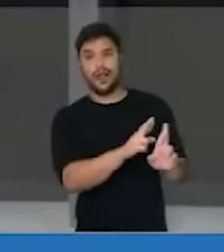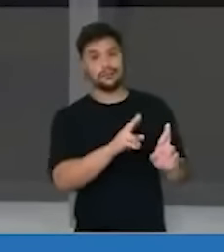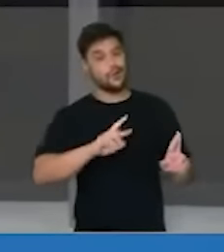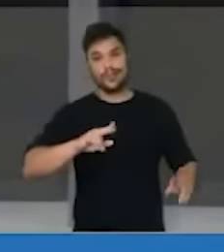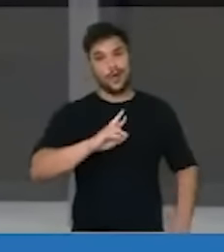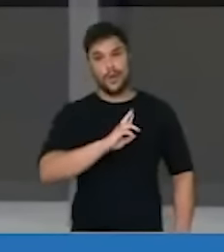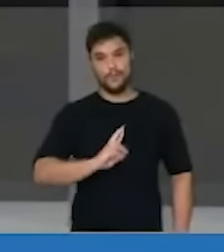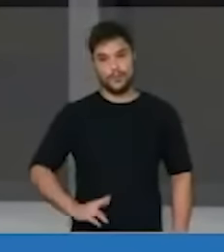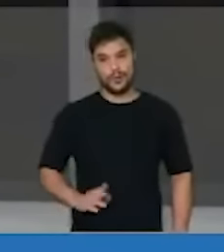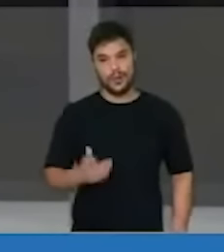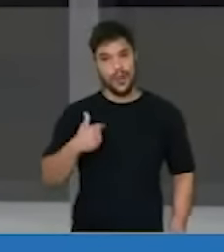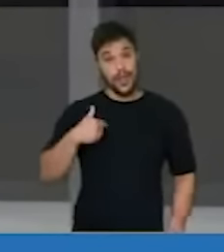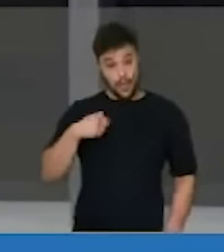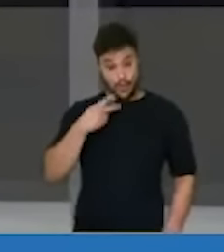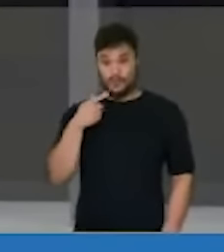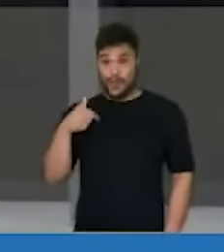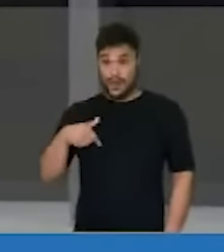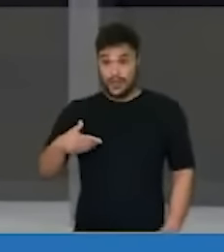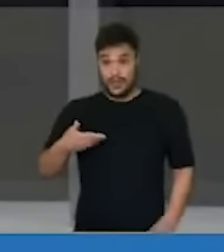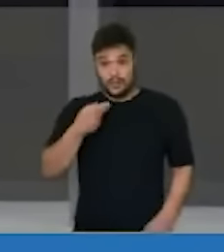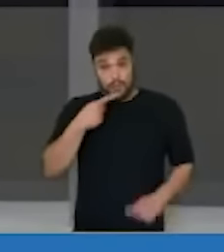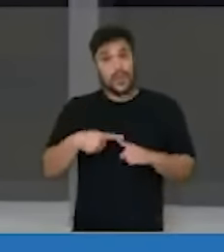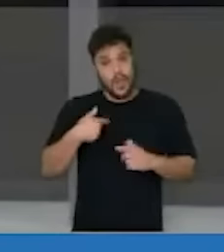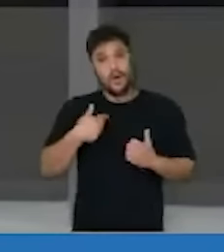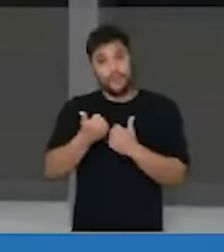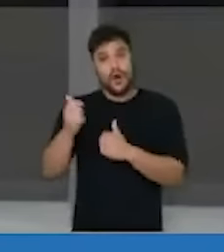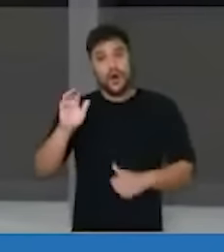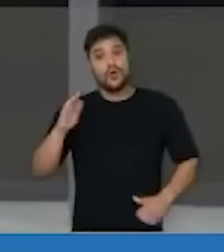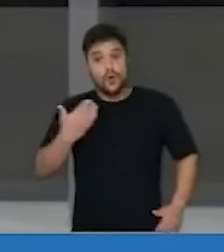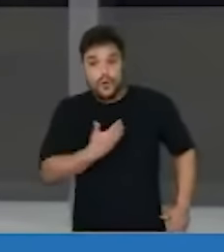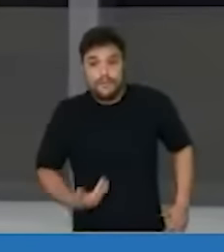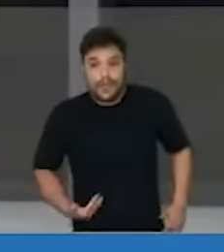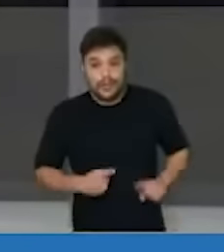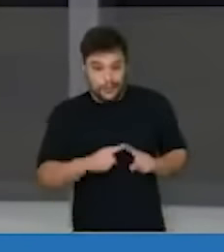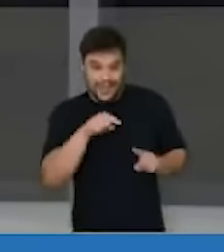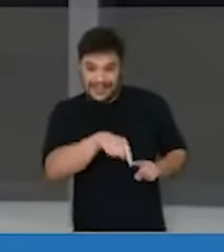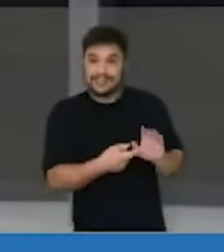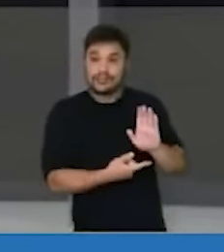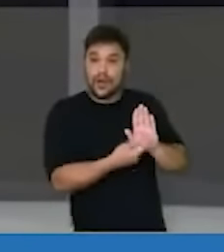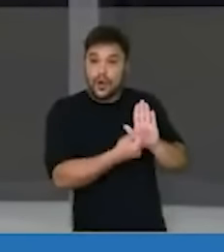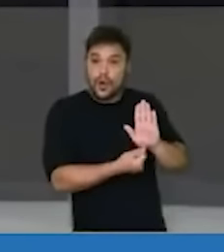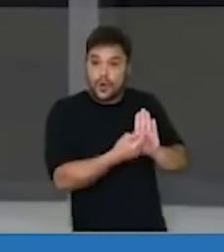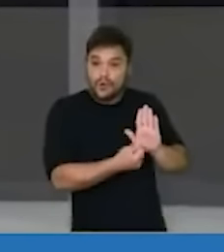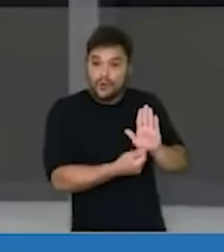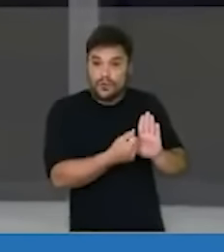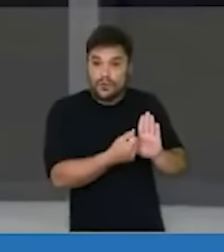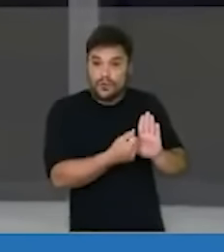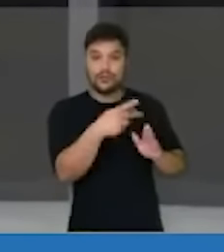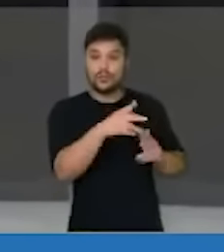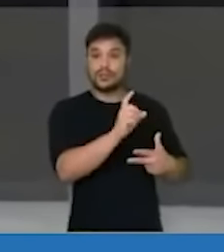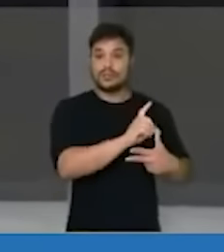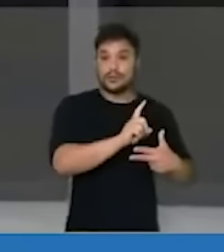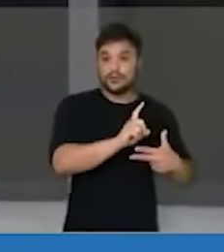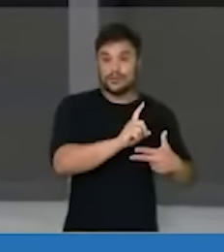como base desse governo, isso sequestra o orçamento do Poder